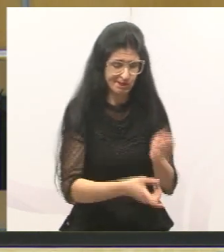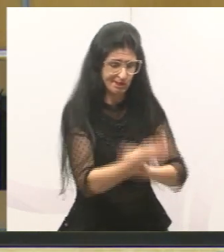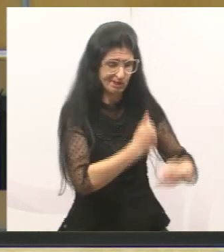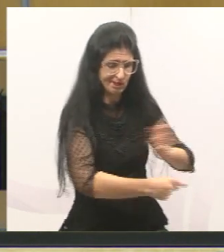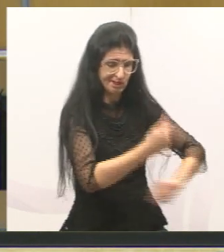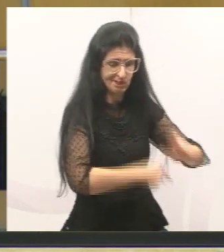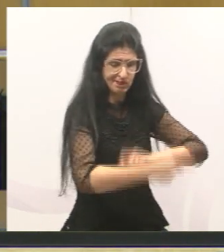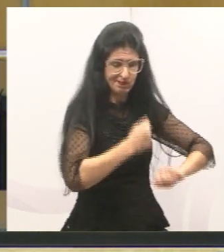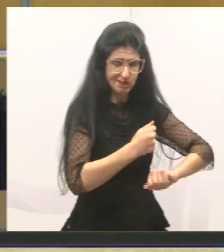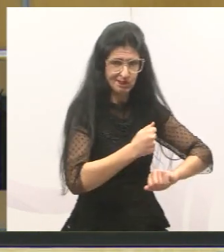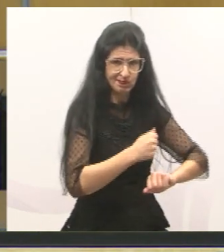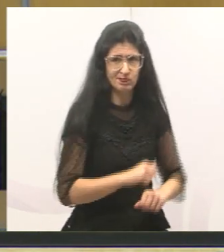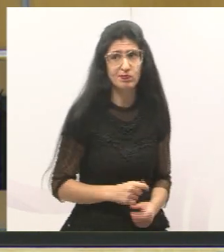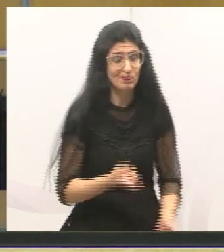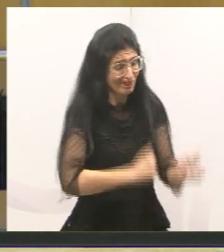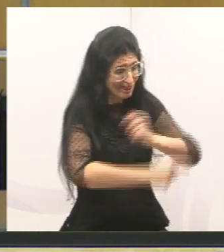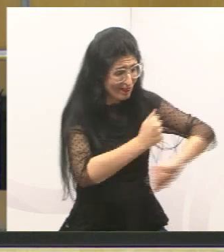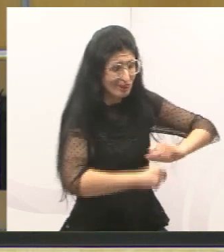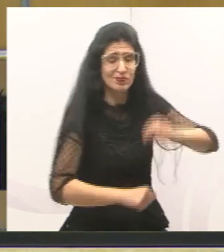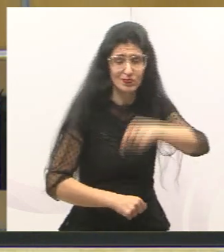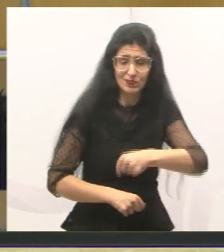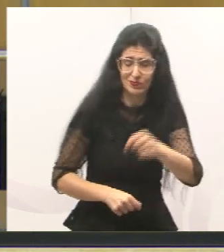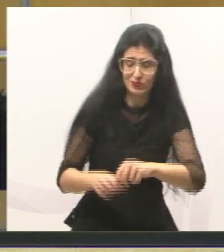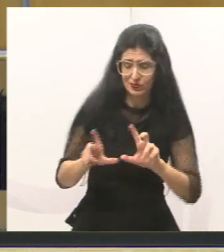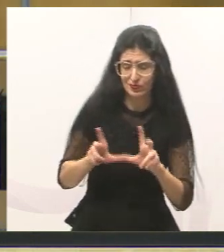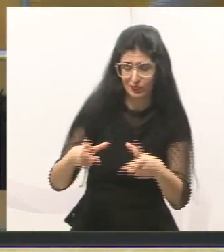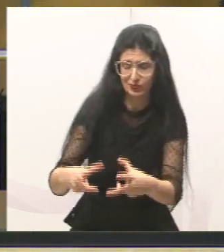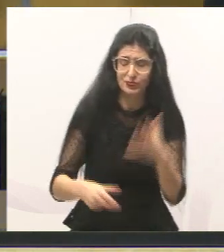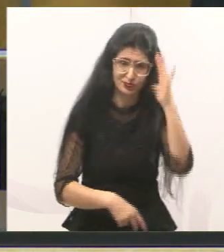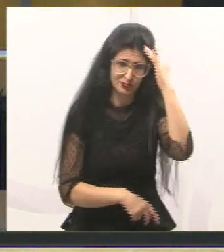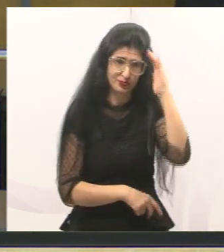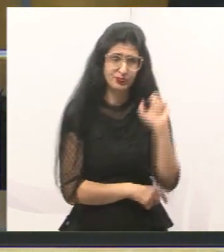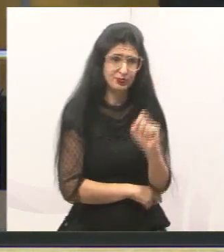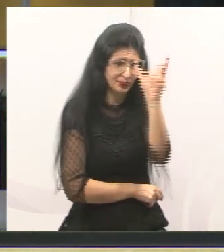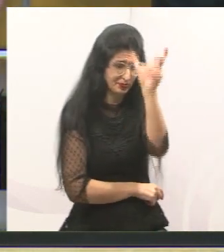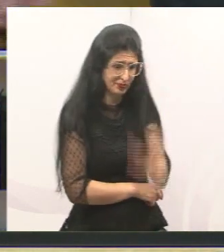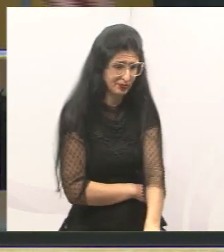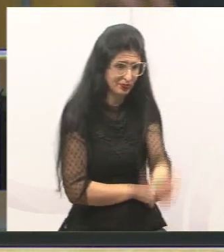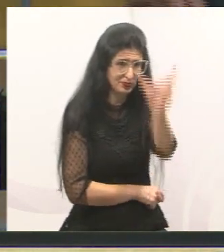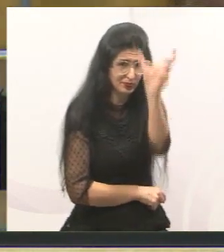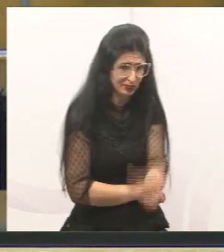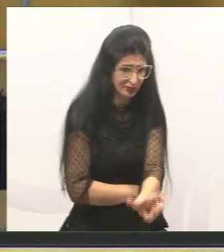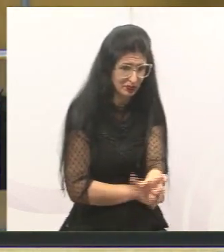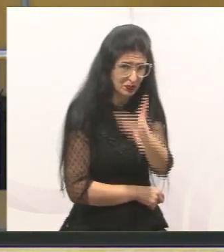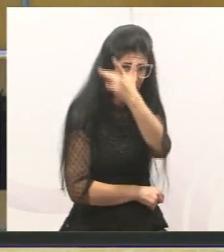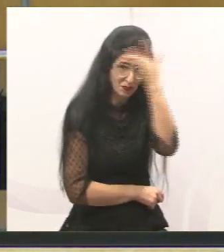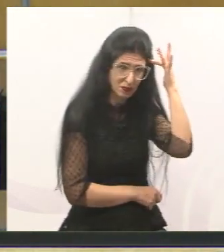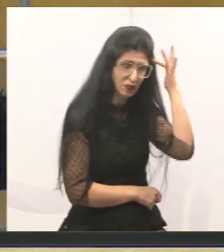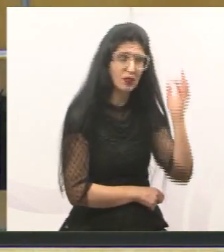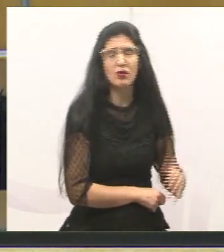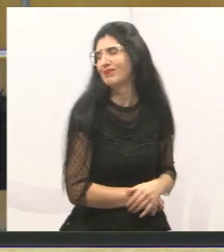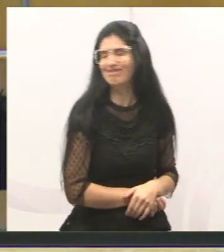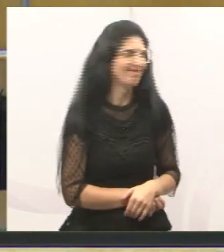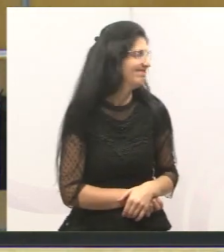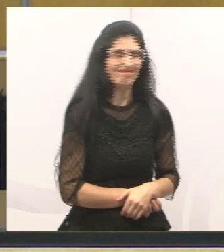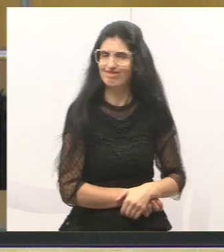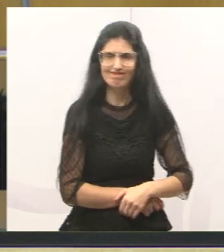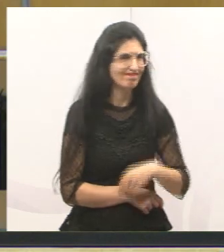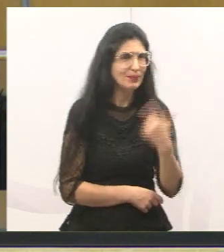Orçamento, esta nobre casa entende que o peticionário não faria jus à produção de